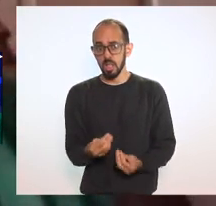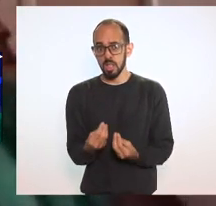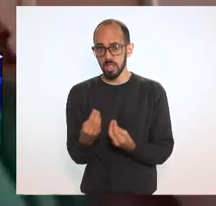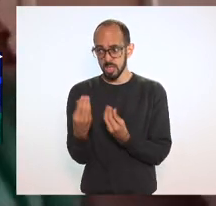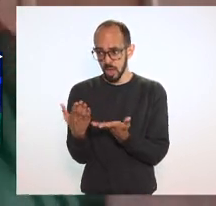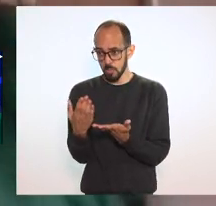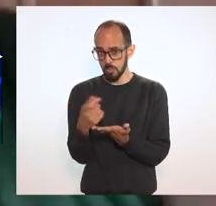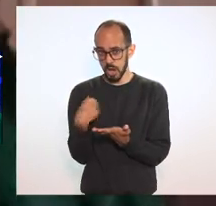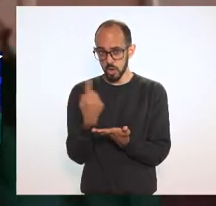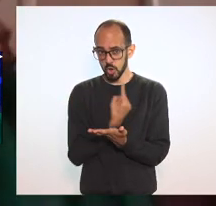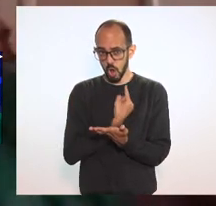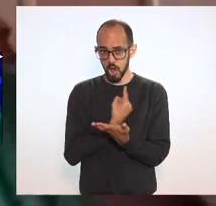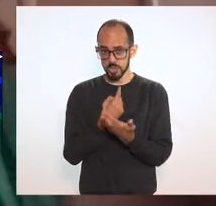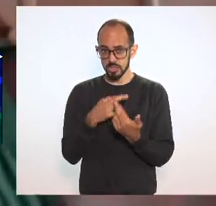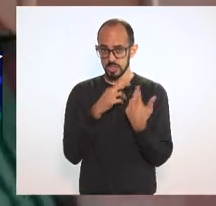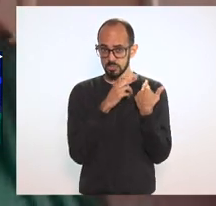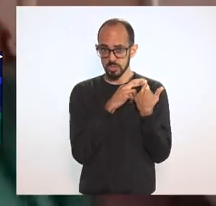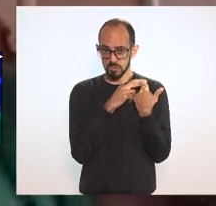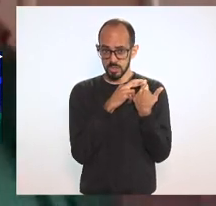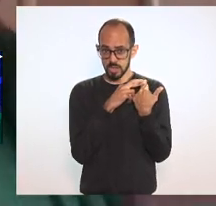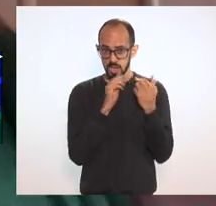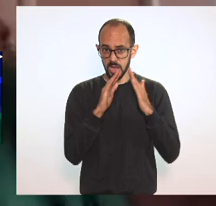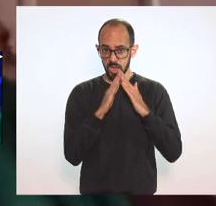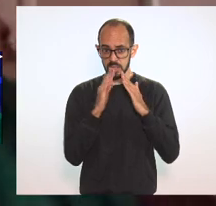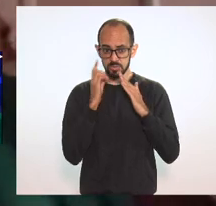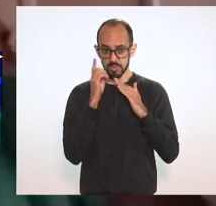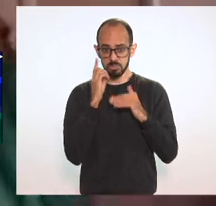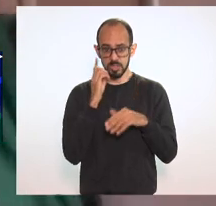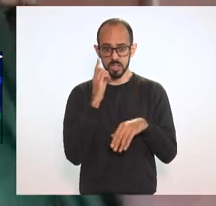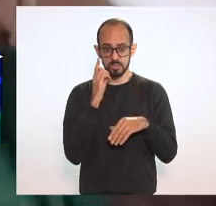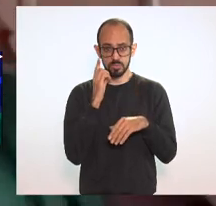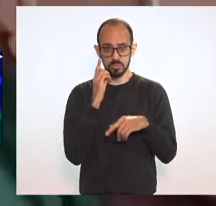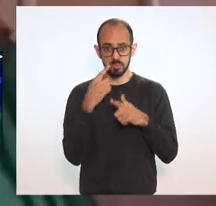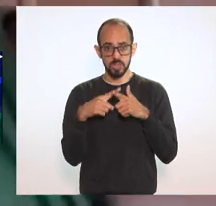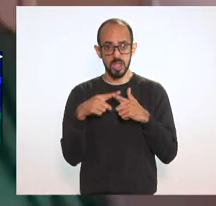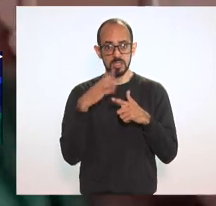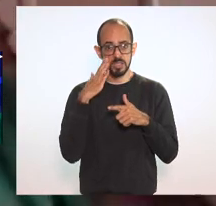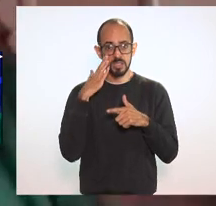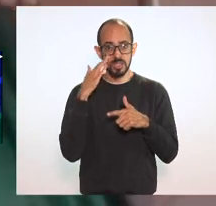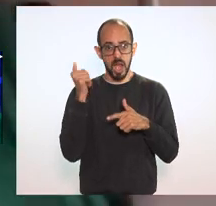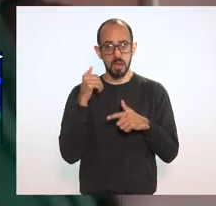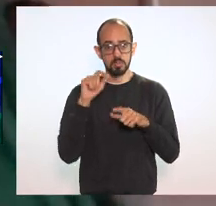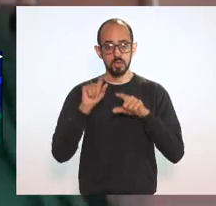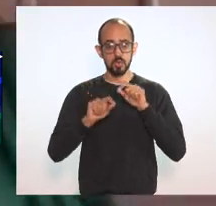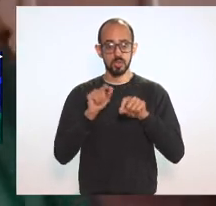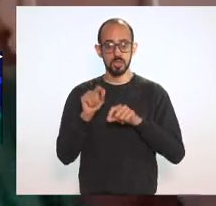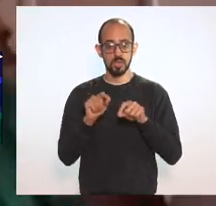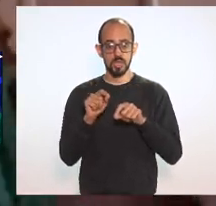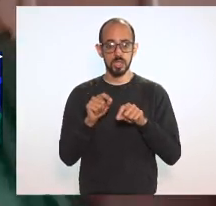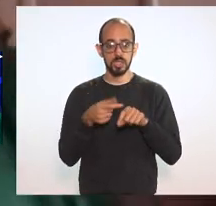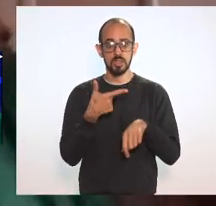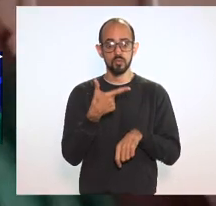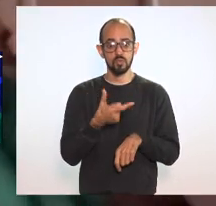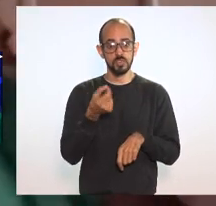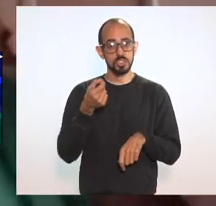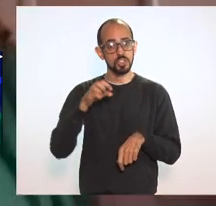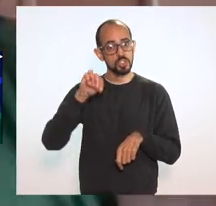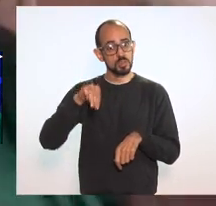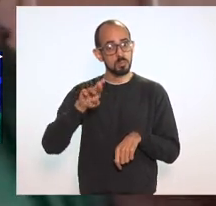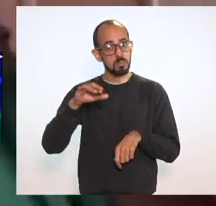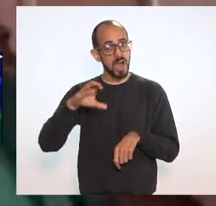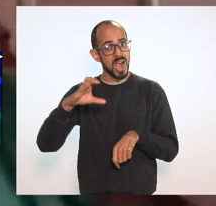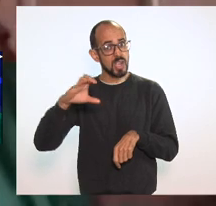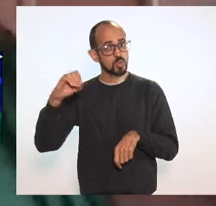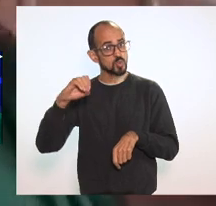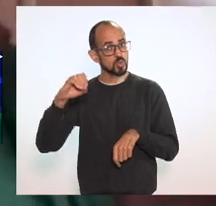nossa responsabilidade porque sabe que Assembleia Legislativa desde o dia vinte de Março antes